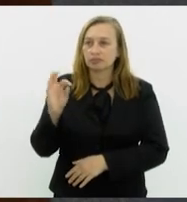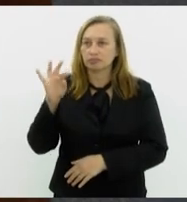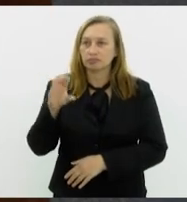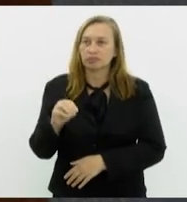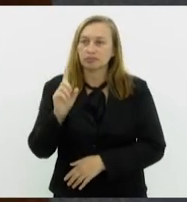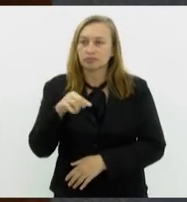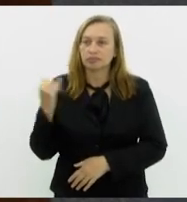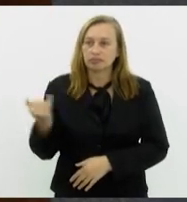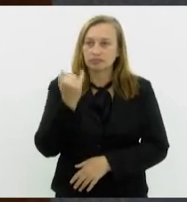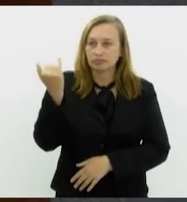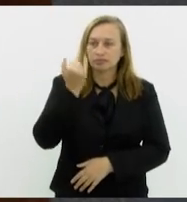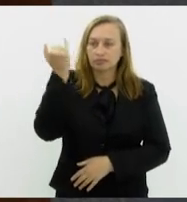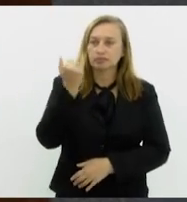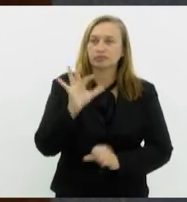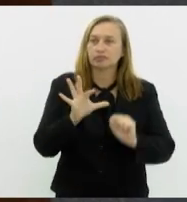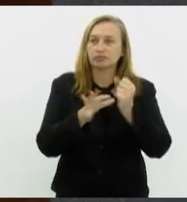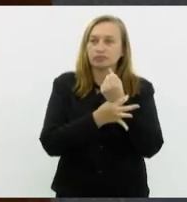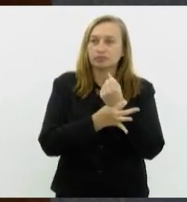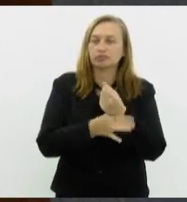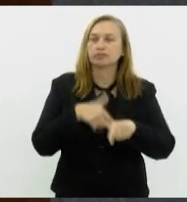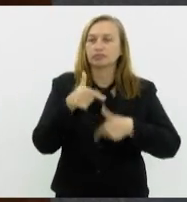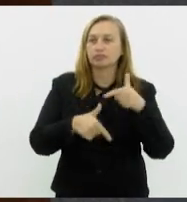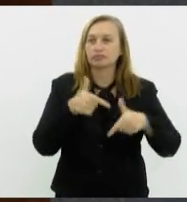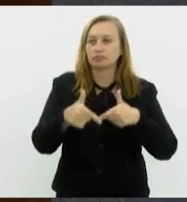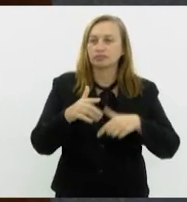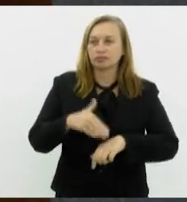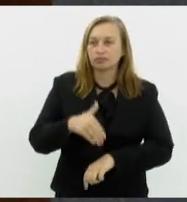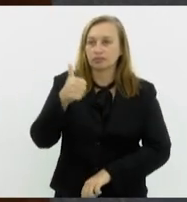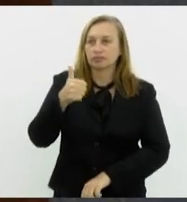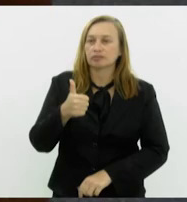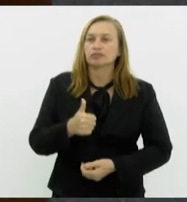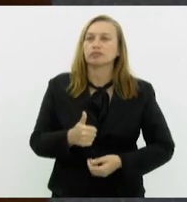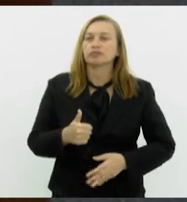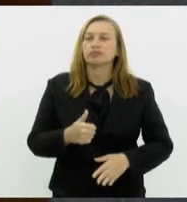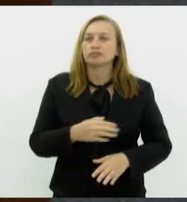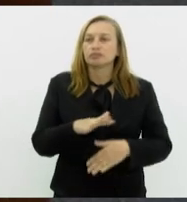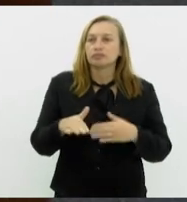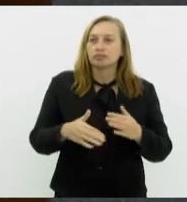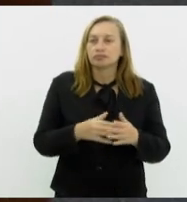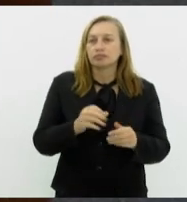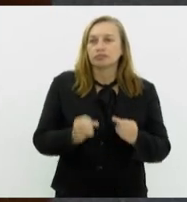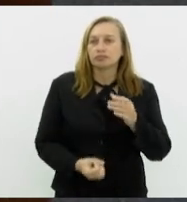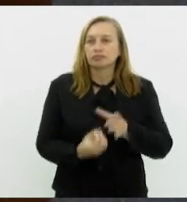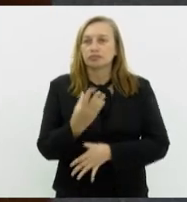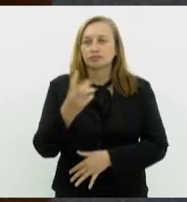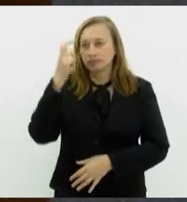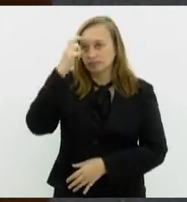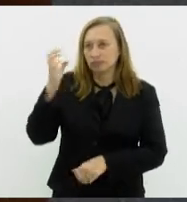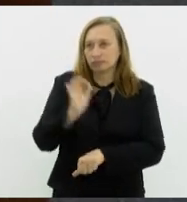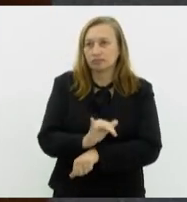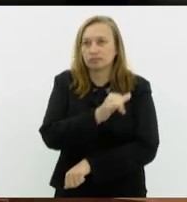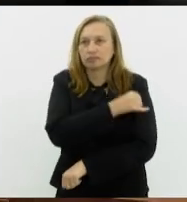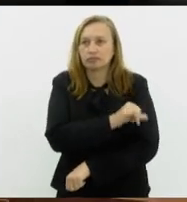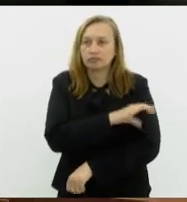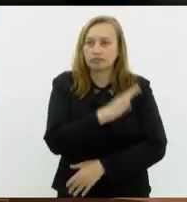muito importante para a garantia de emprego e de dignidade para os fazedores de cultura do Estado do Rio de Janeiro. Obrigado,